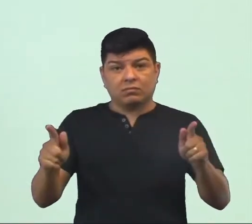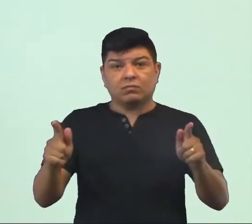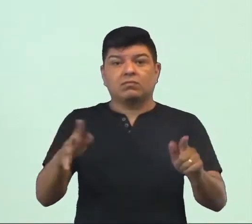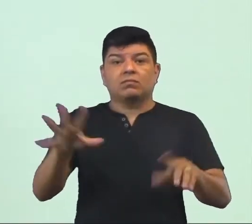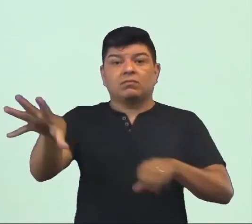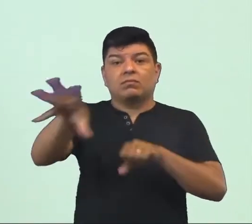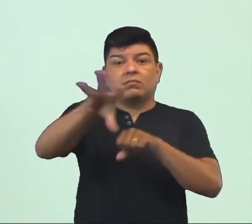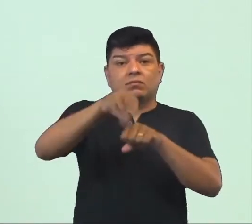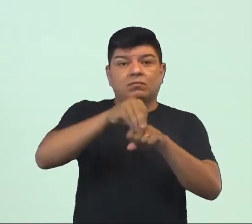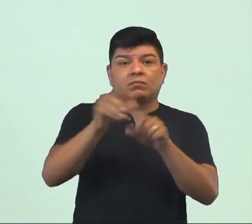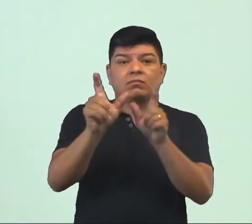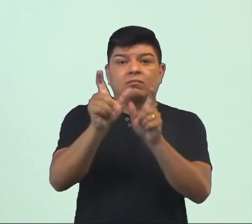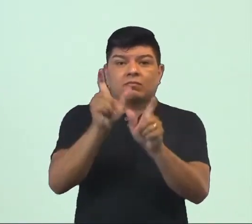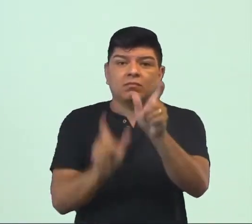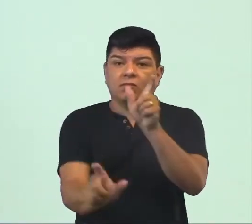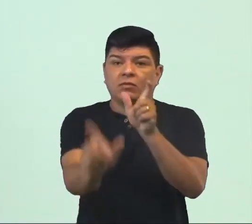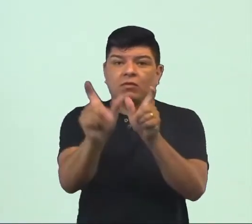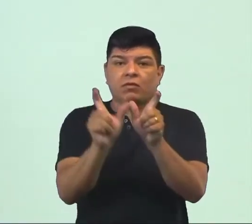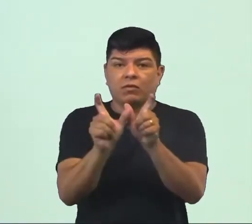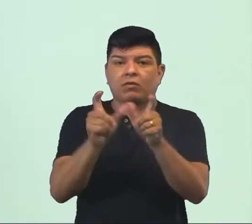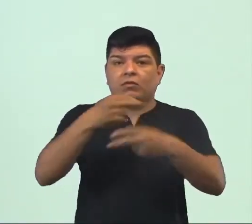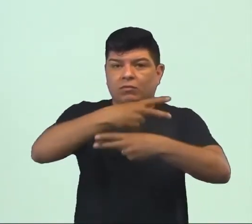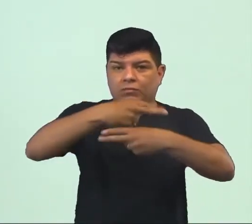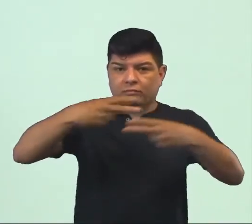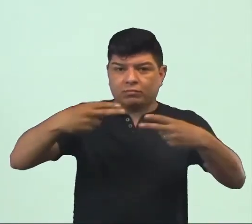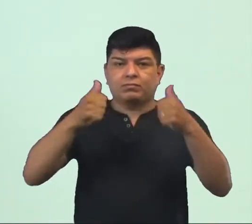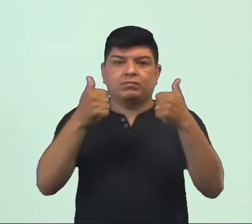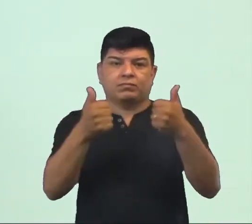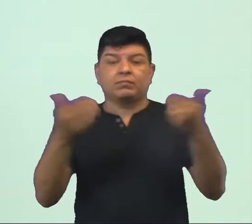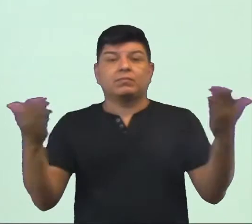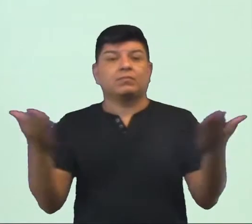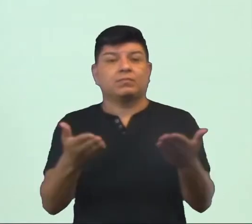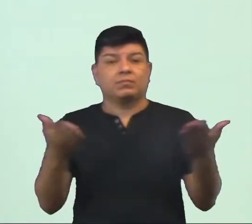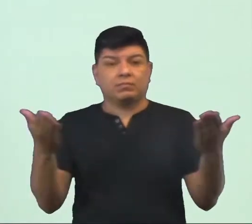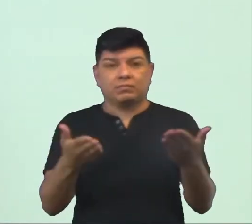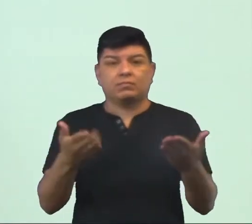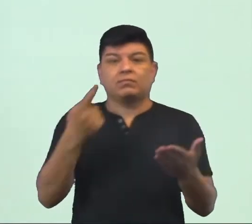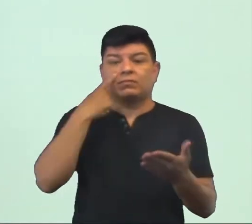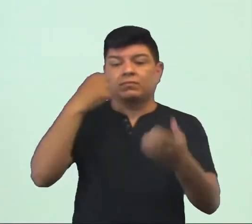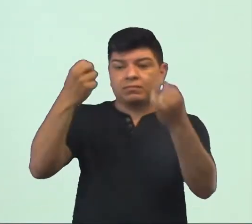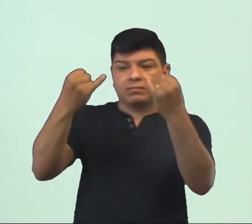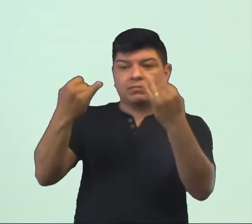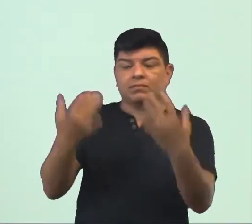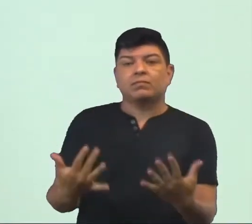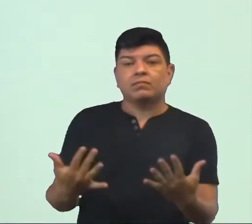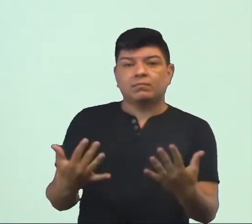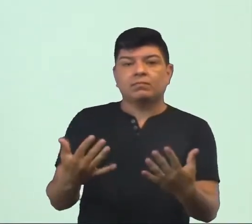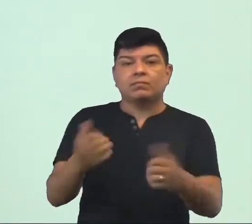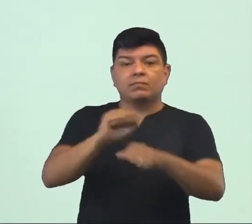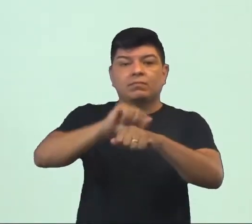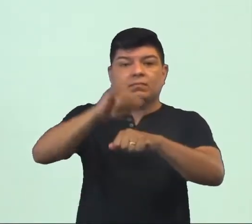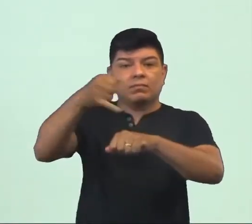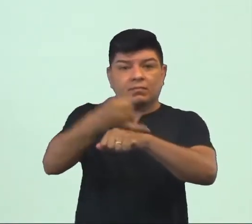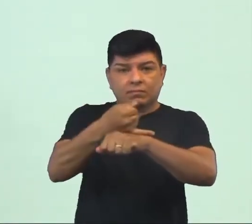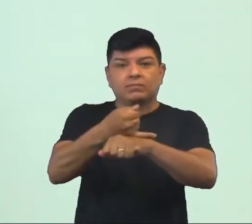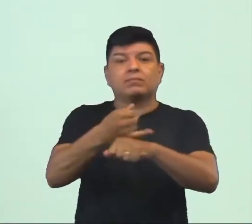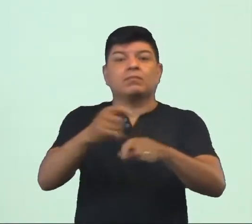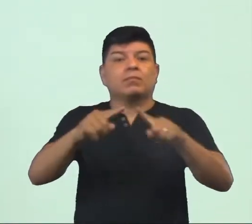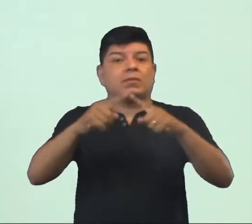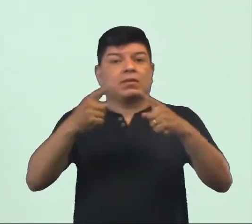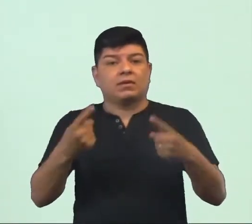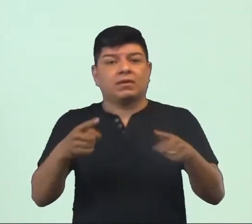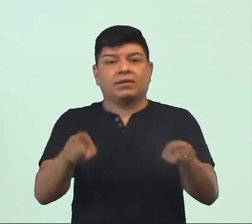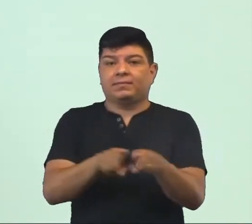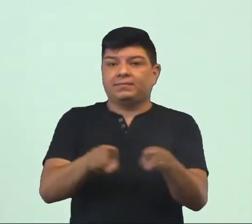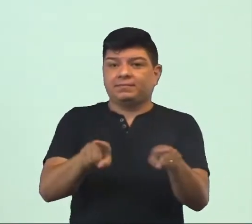pelo conhecimento morfológico das coisas. Então, hoje nós vamos falar um pouquinho, né, de los adjetivos, porém,